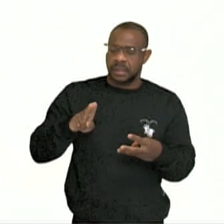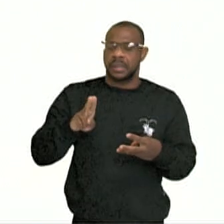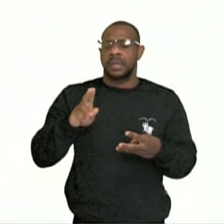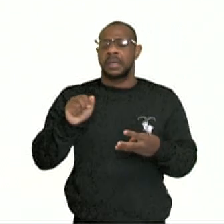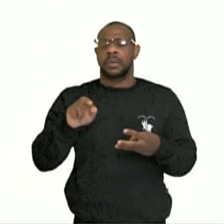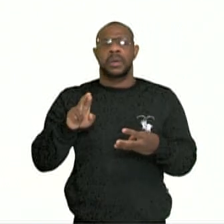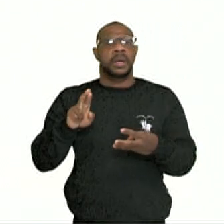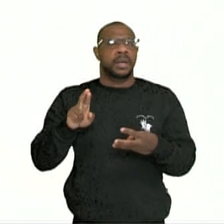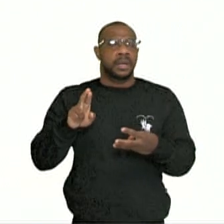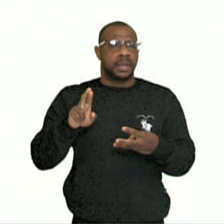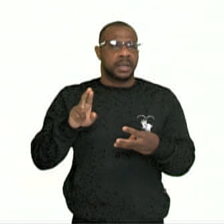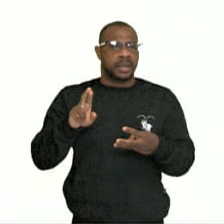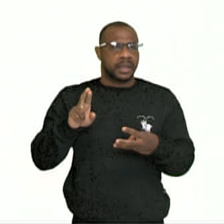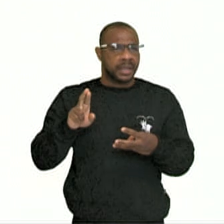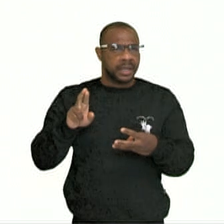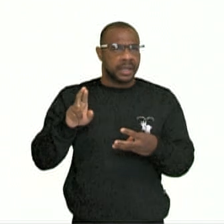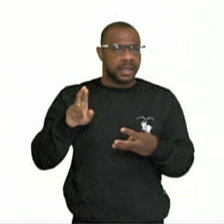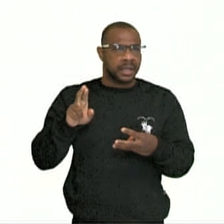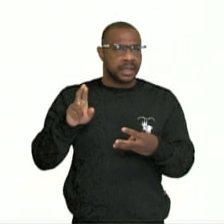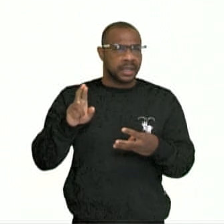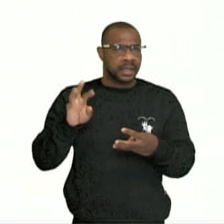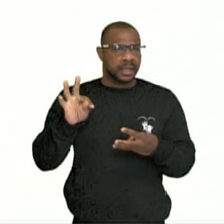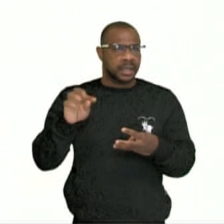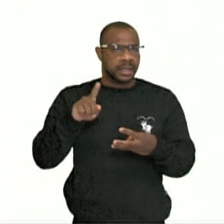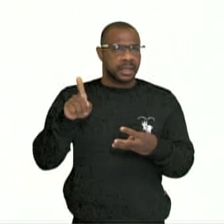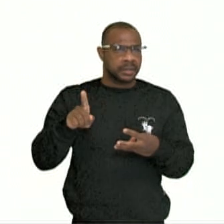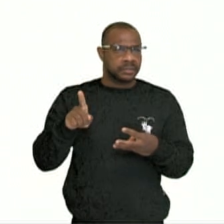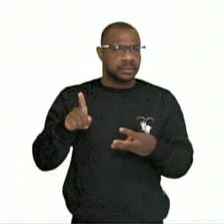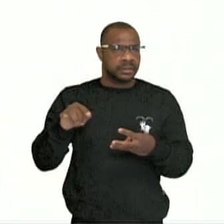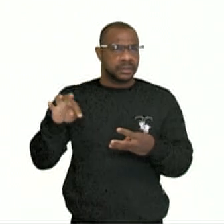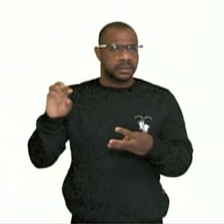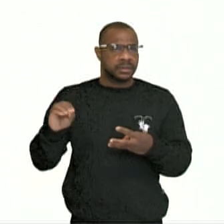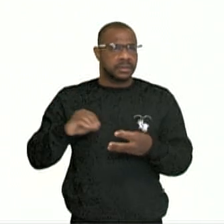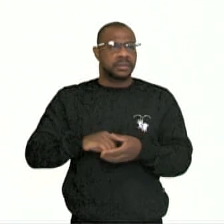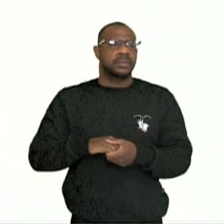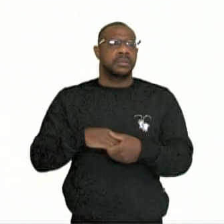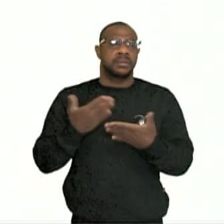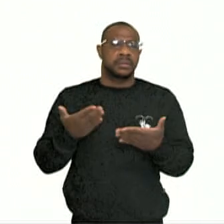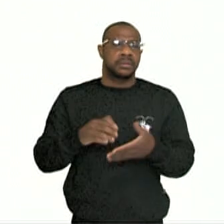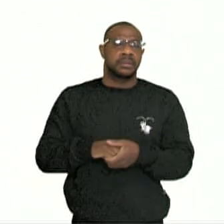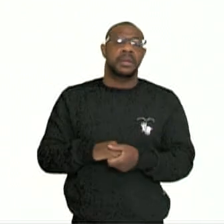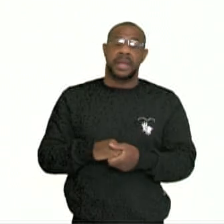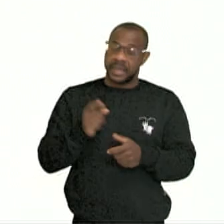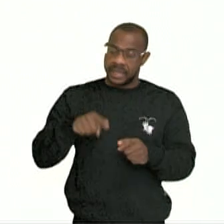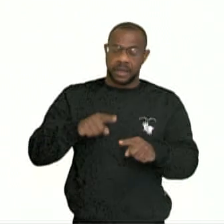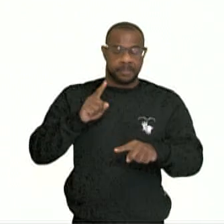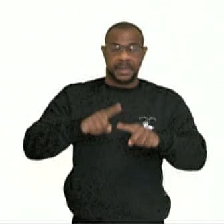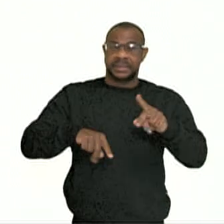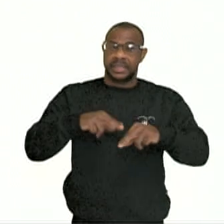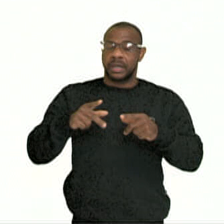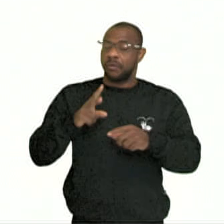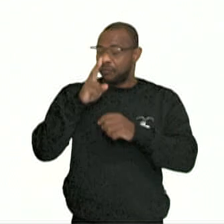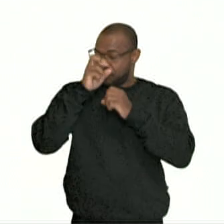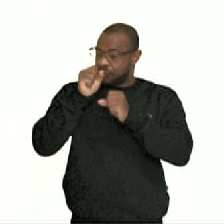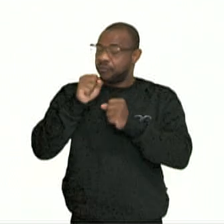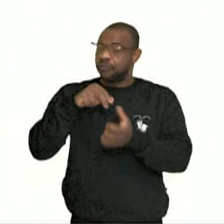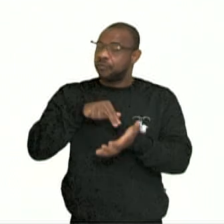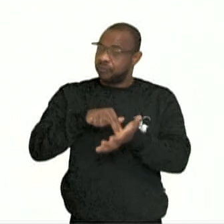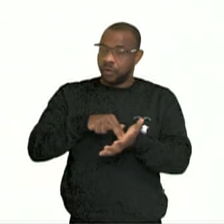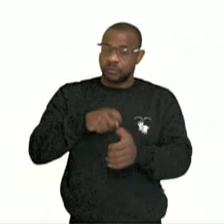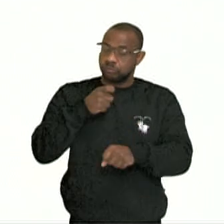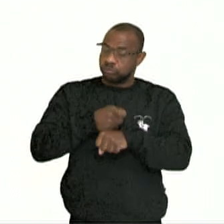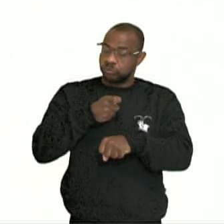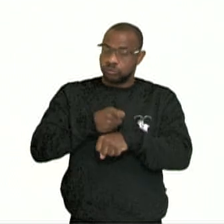da transformação do arenito, uma rocha sedimentar. Como é um material muito resistente, muito